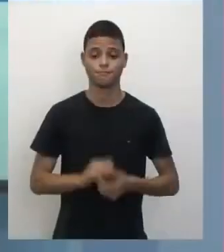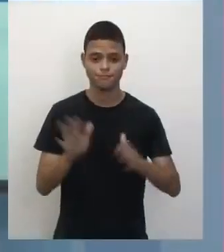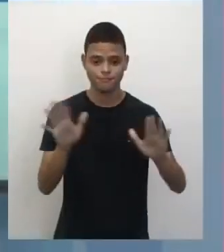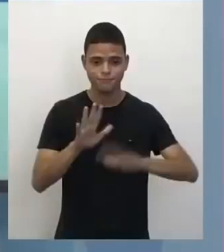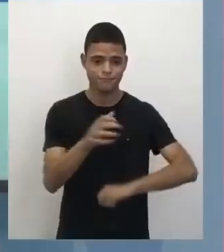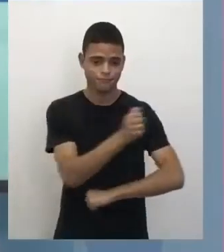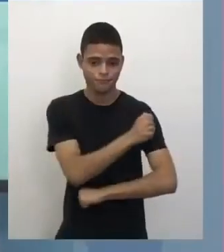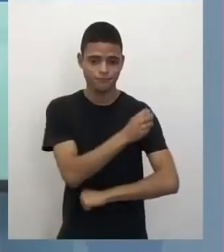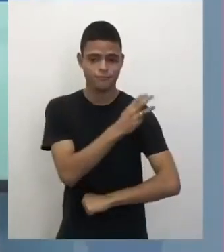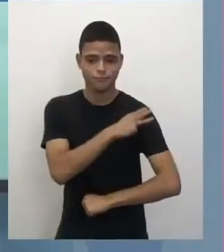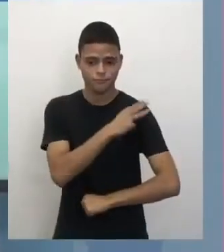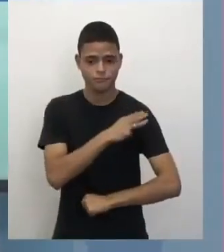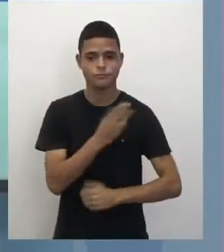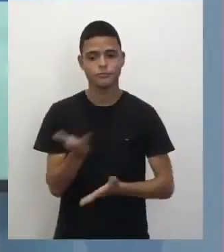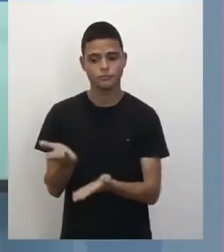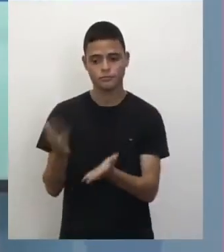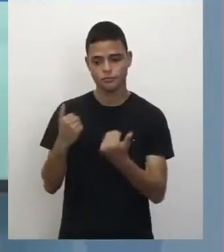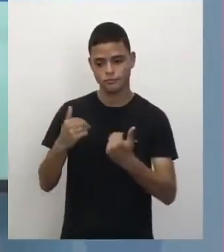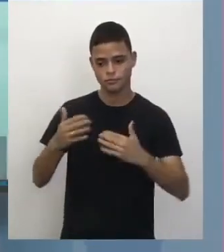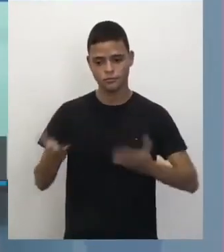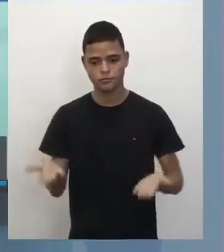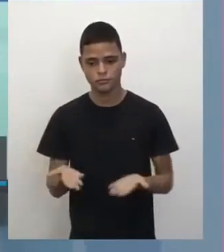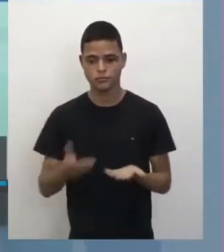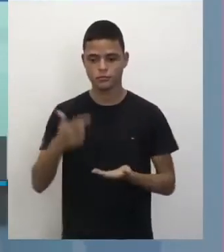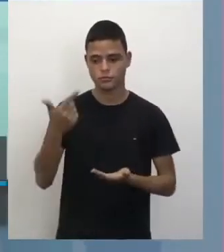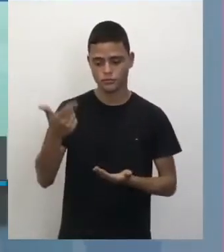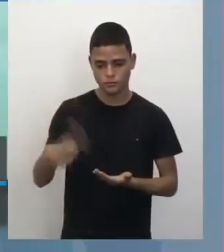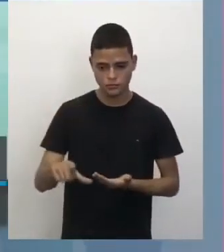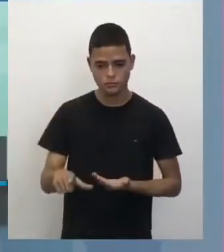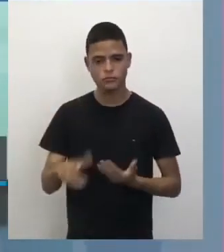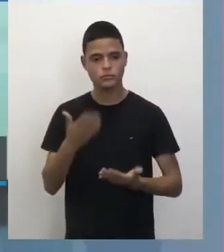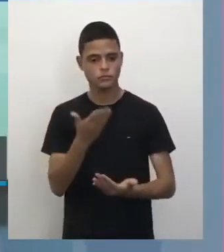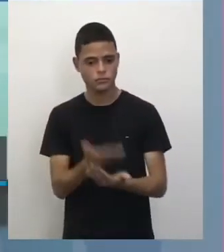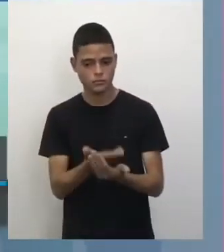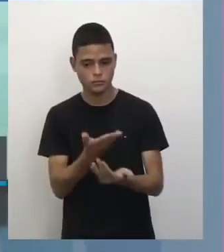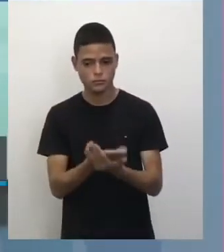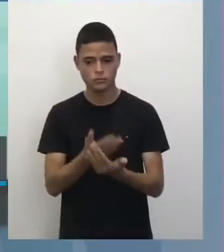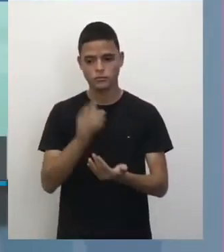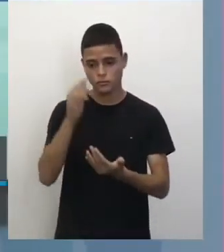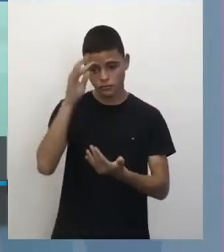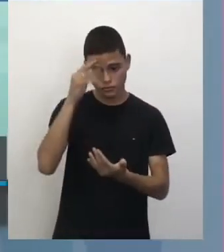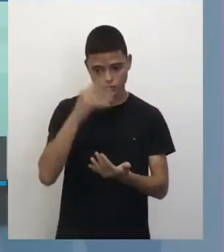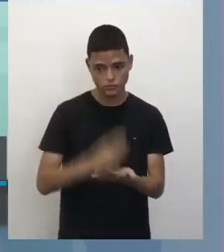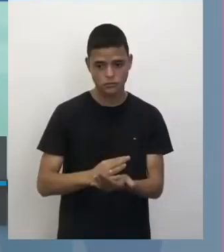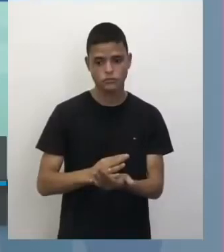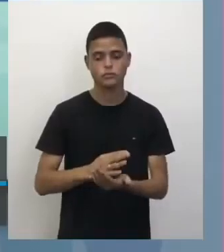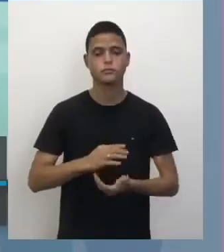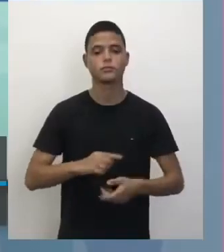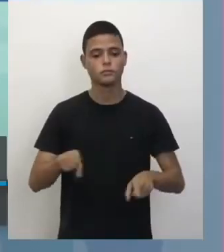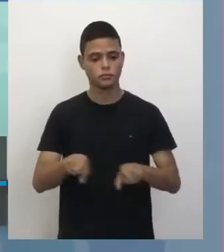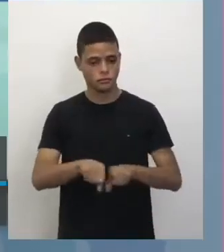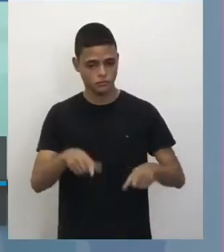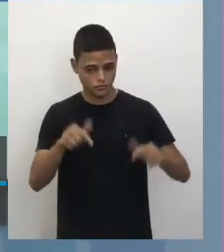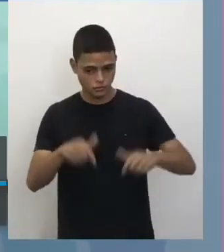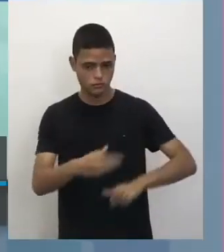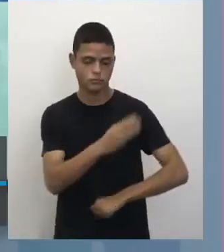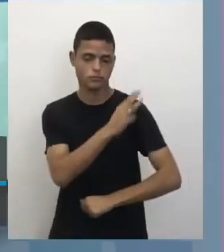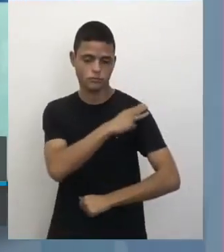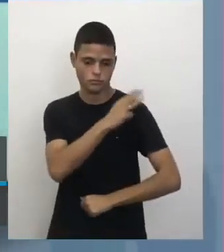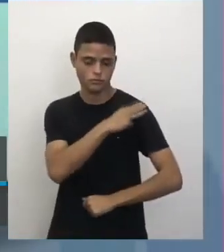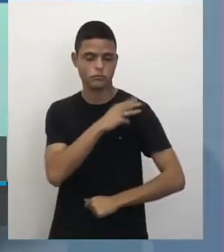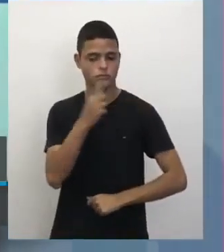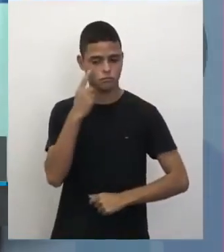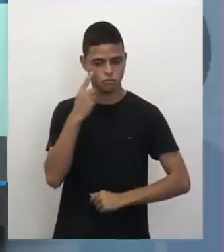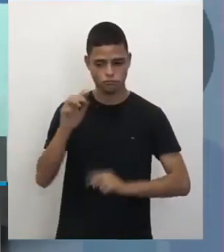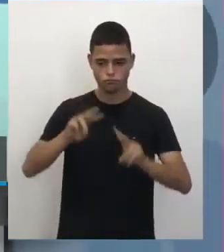Olá, alunos do terceirão, sejam muito bem-vindos para mais essa aula de física aqui no terceiro ano. Você viu aí o tema da nossa aula,